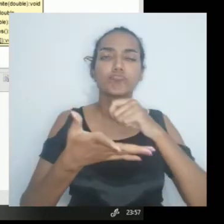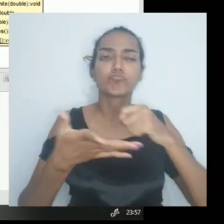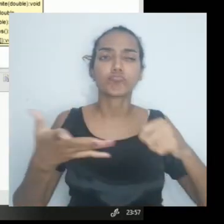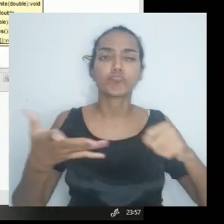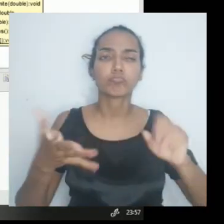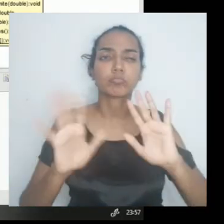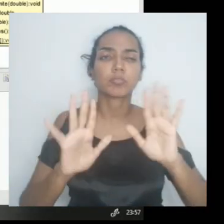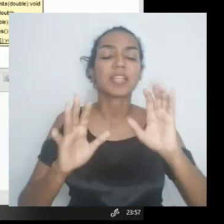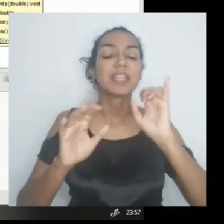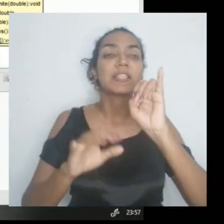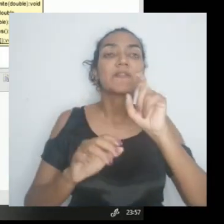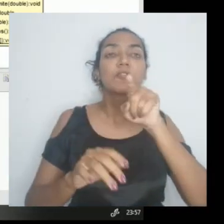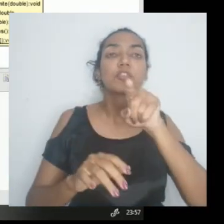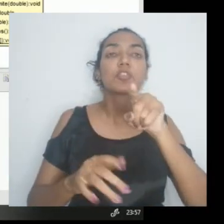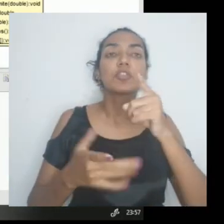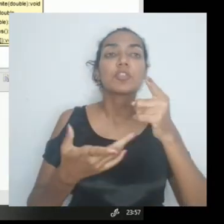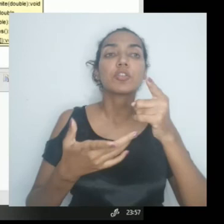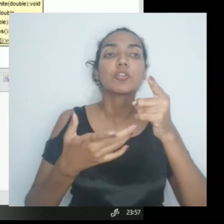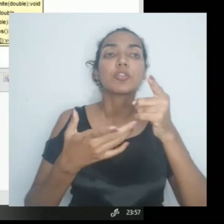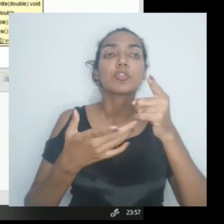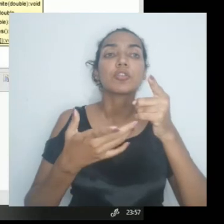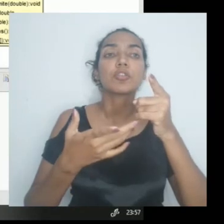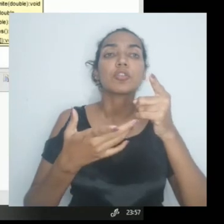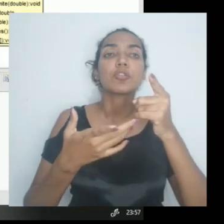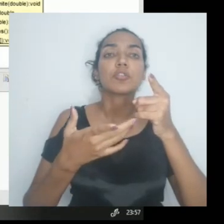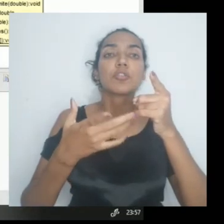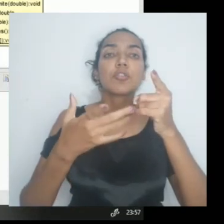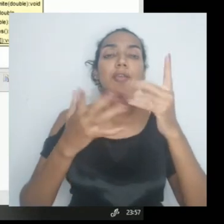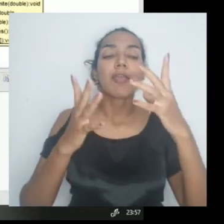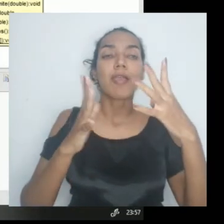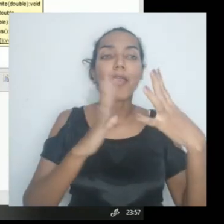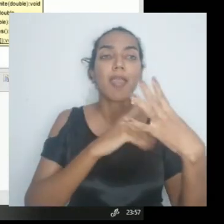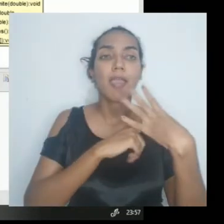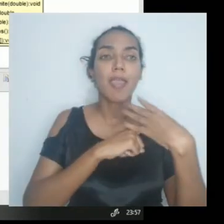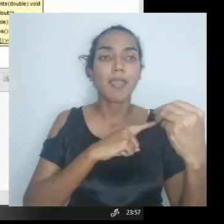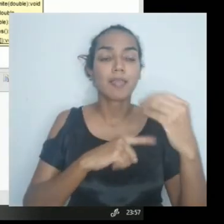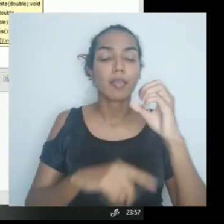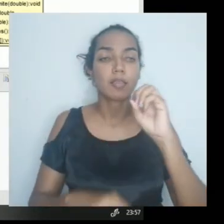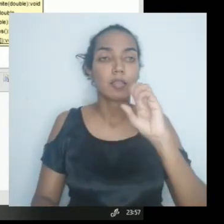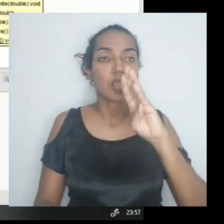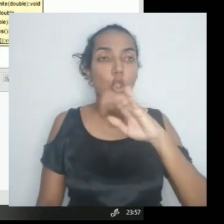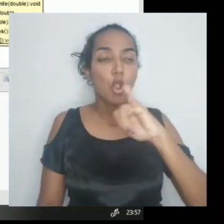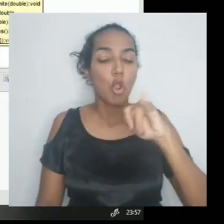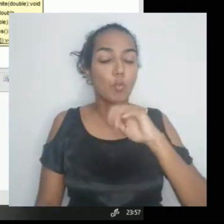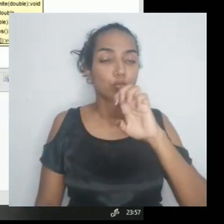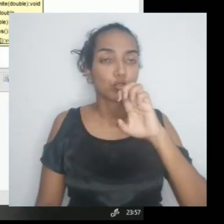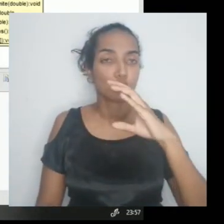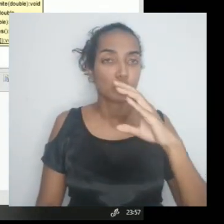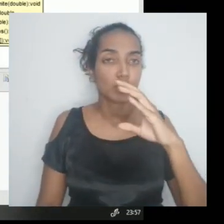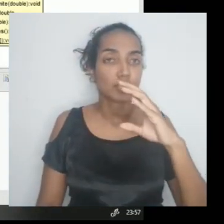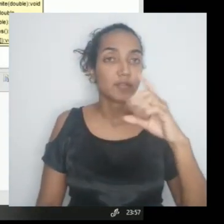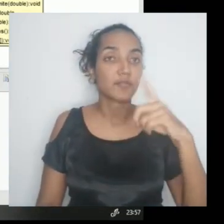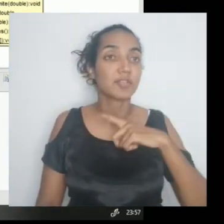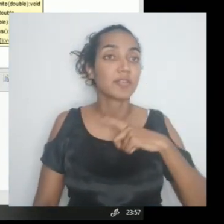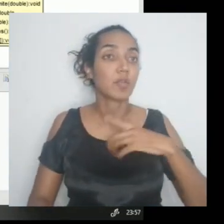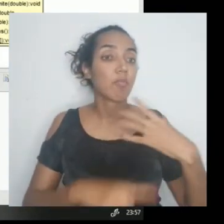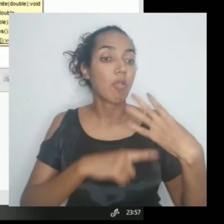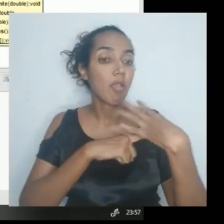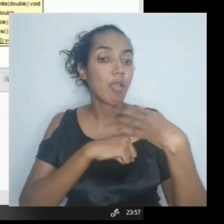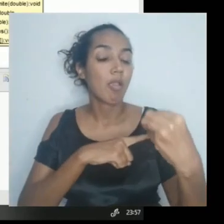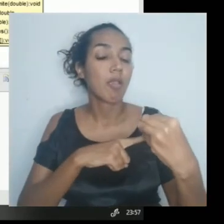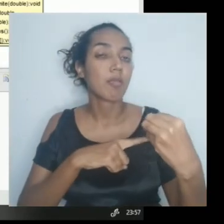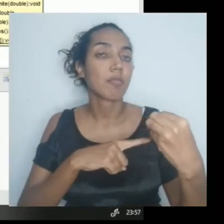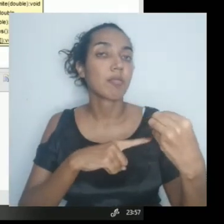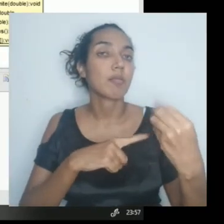os métodos públicos de Object dentro da sua classe. E é por isso que eu consigo, dentro de qualquer método aqui, eu consigo fazer this ponto